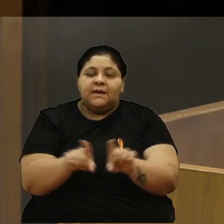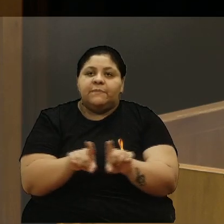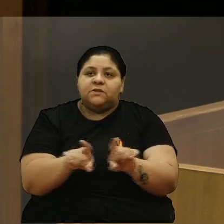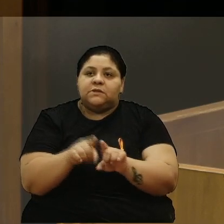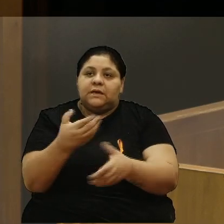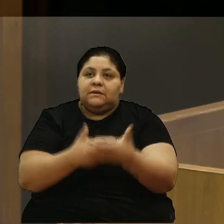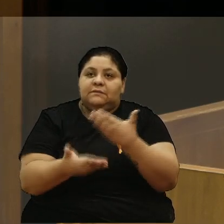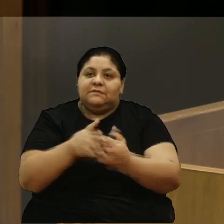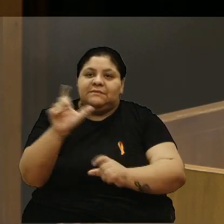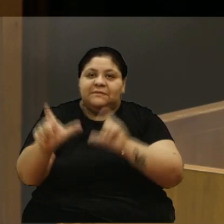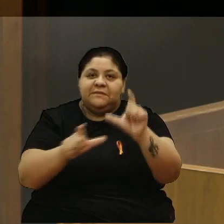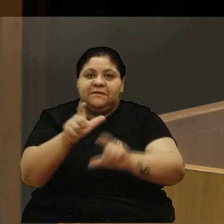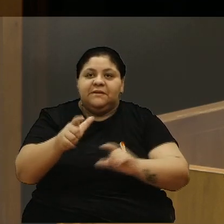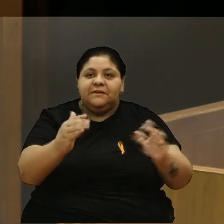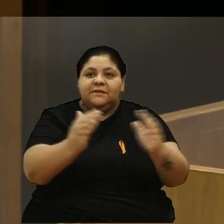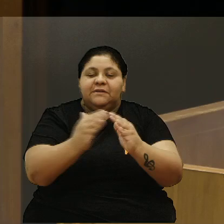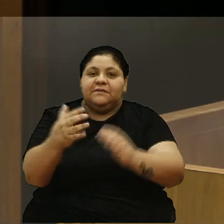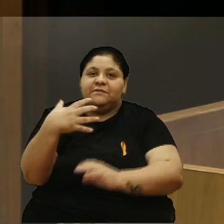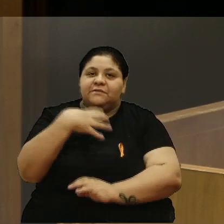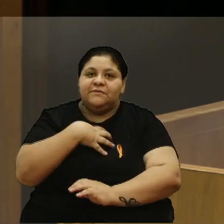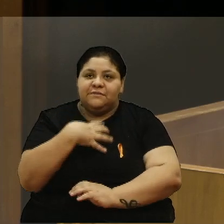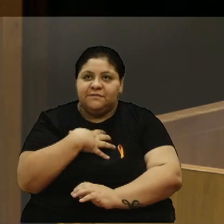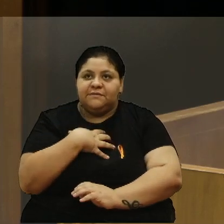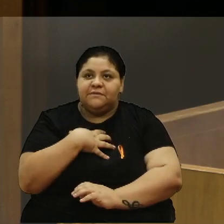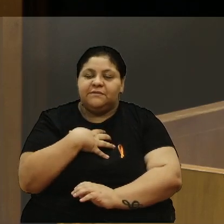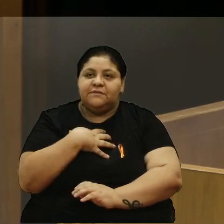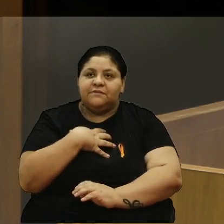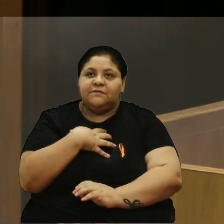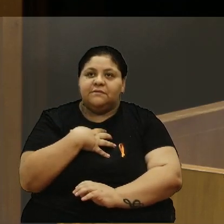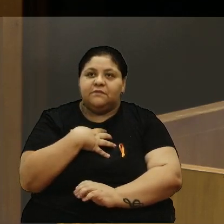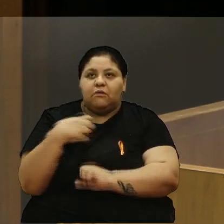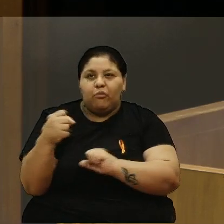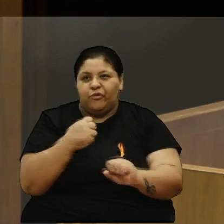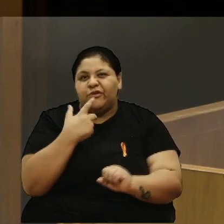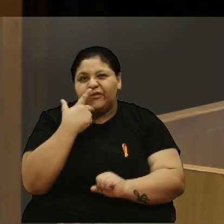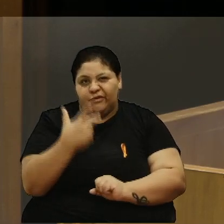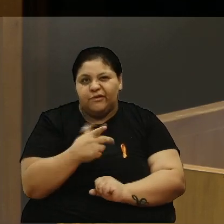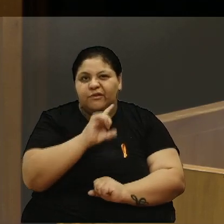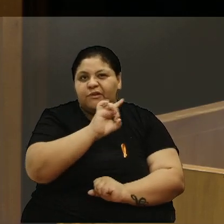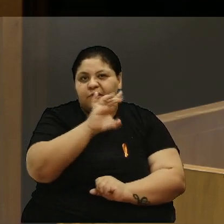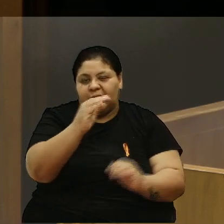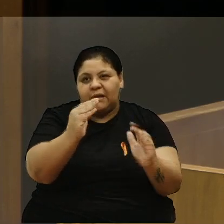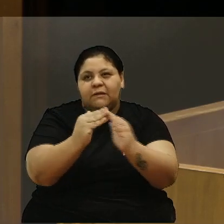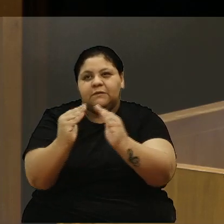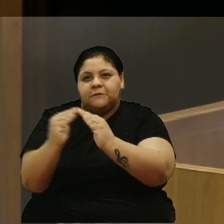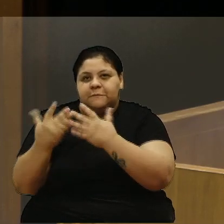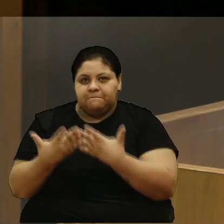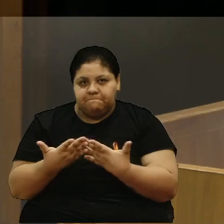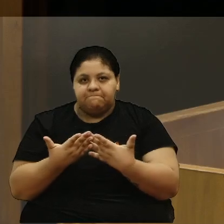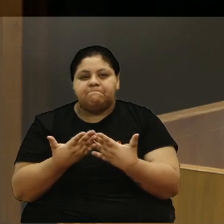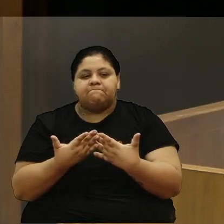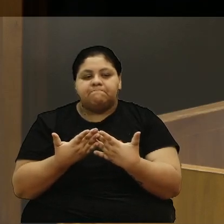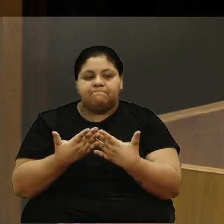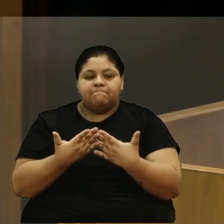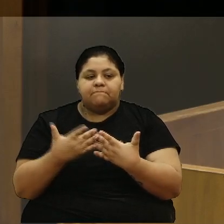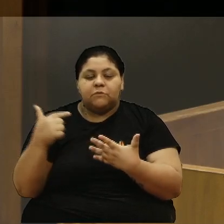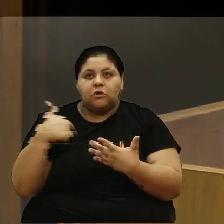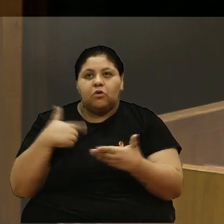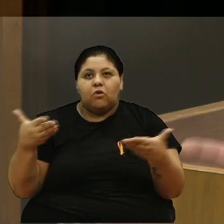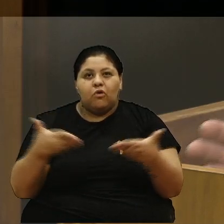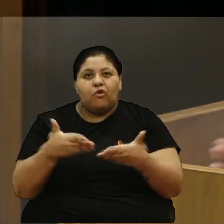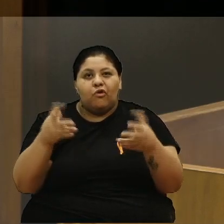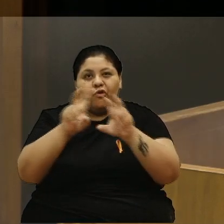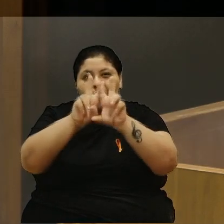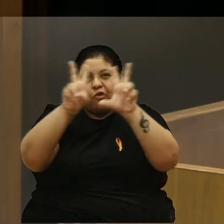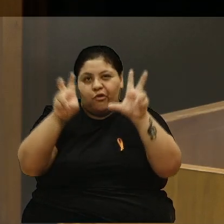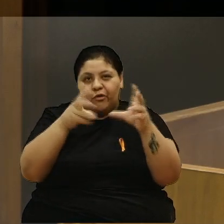hoje prejudicadas de forma, poderia-se dizer, incalculável, né? Bom, eu trago hoje um tema, então,